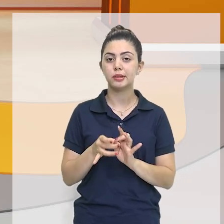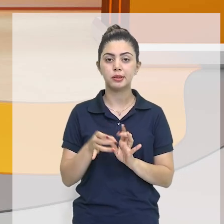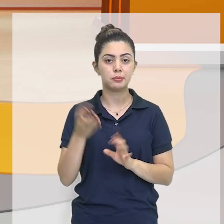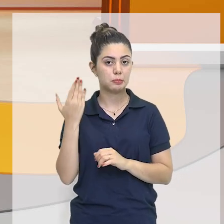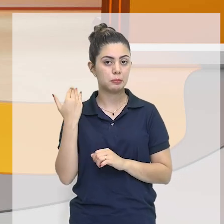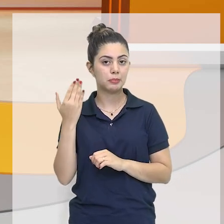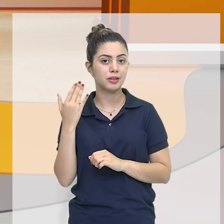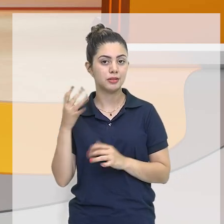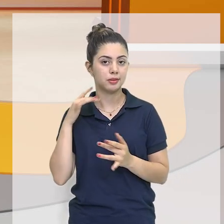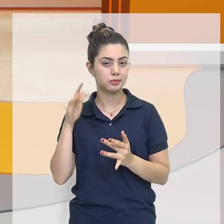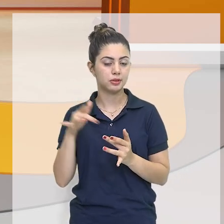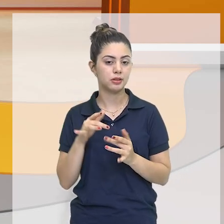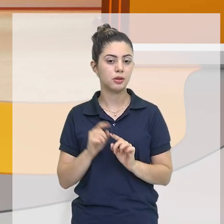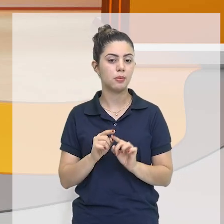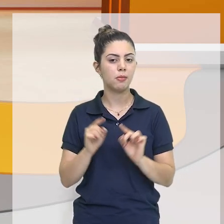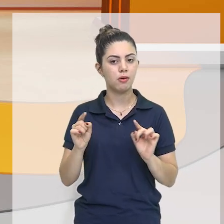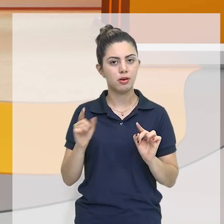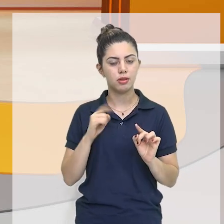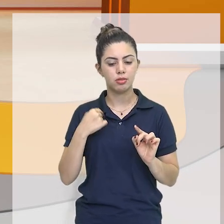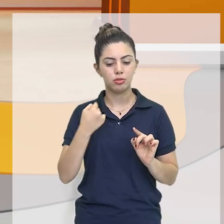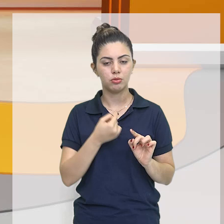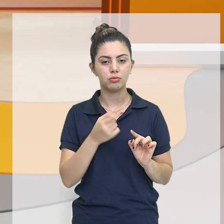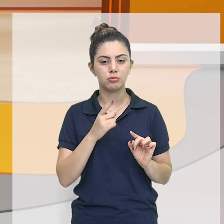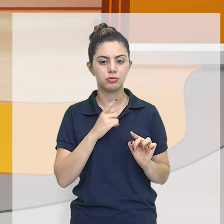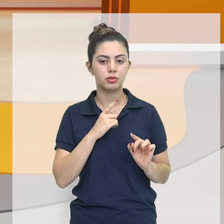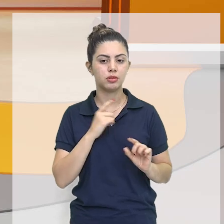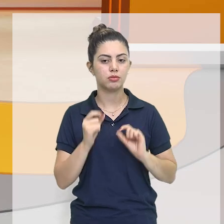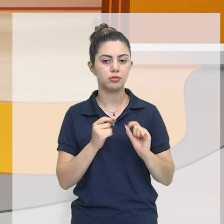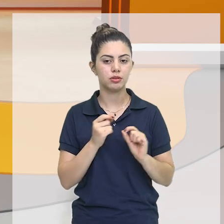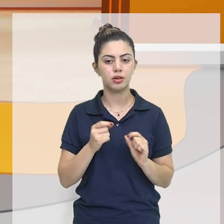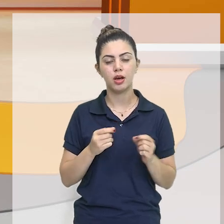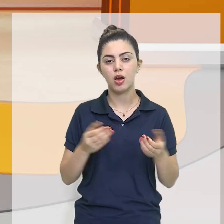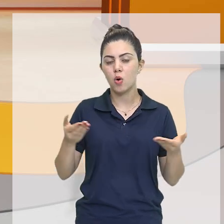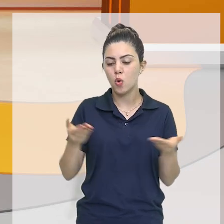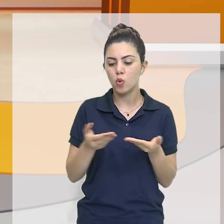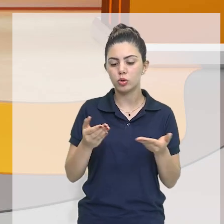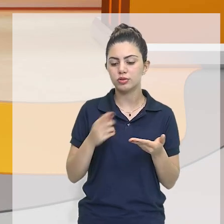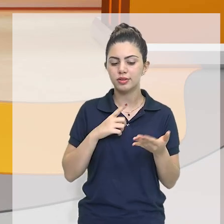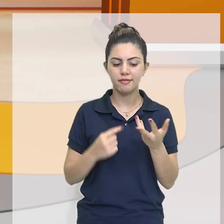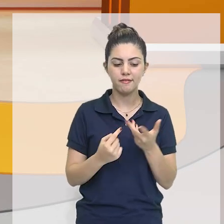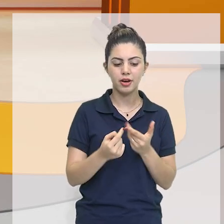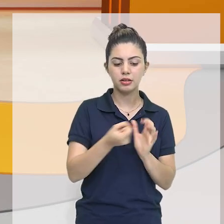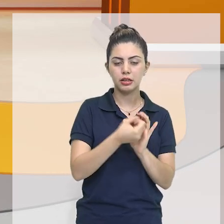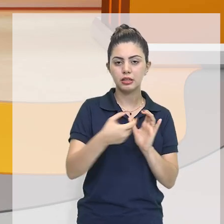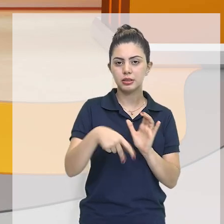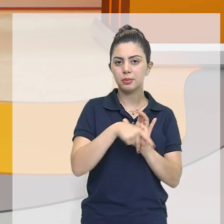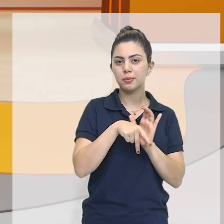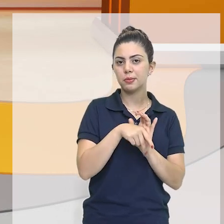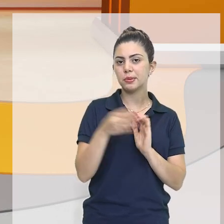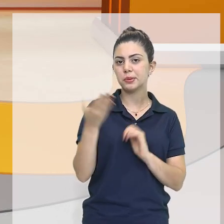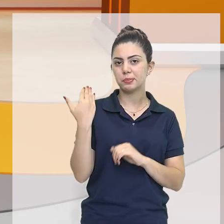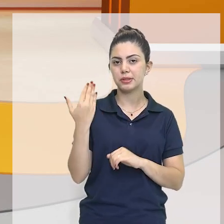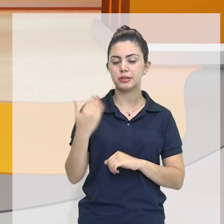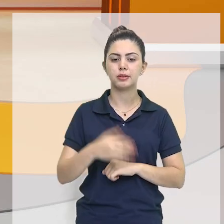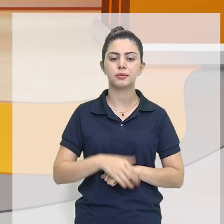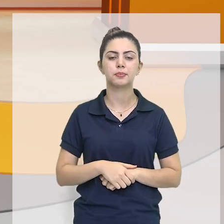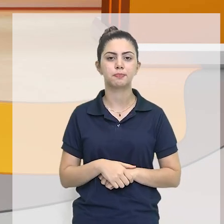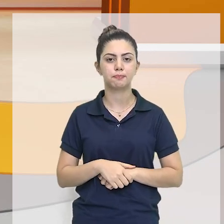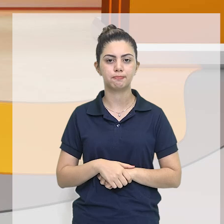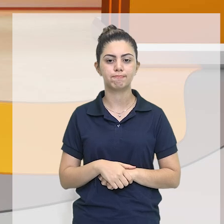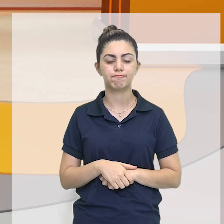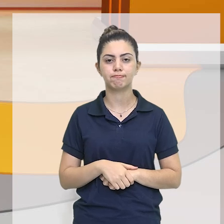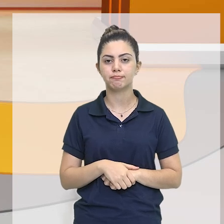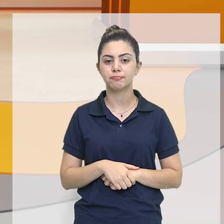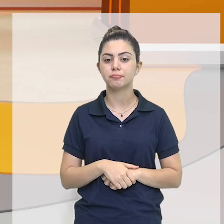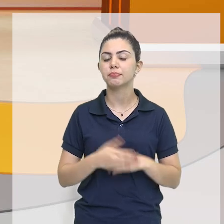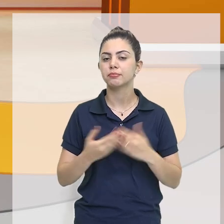estritamente conectados à sociedade contemporânea. E, dentro de